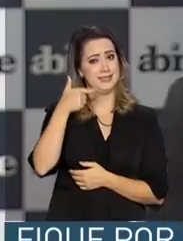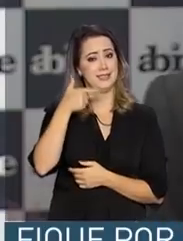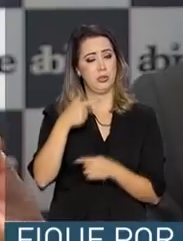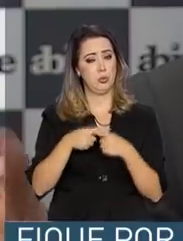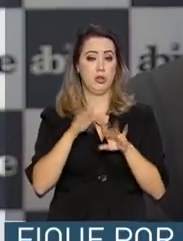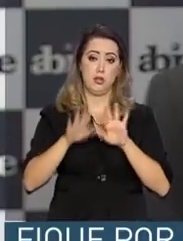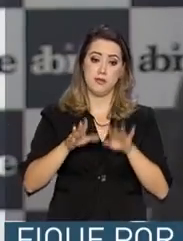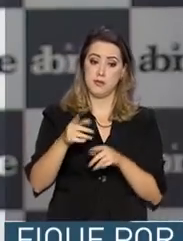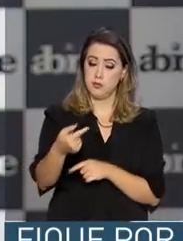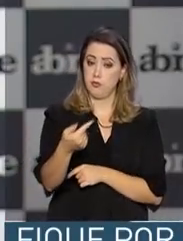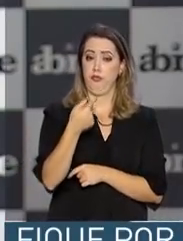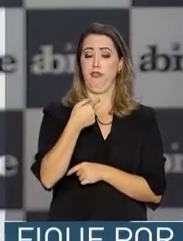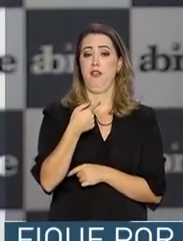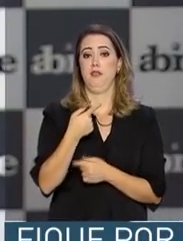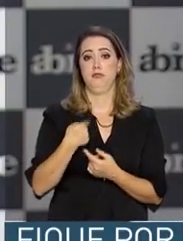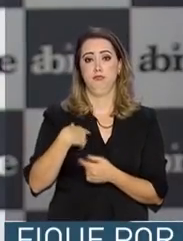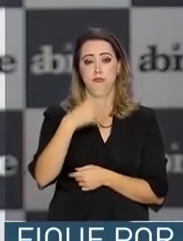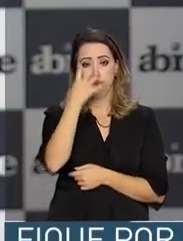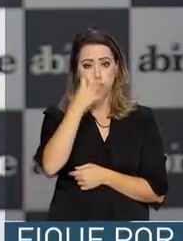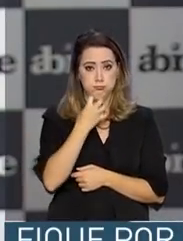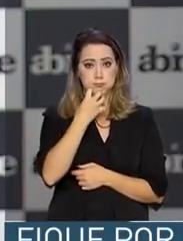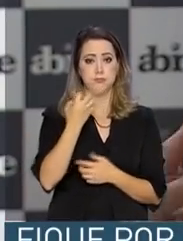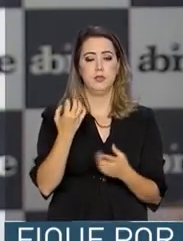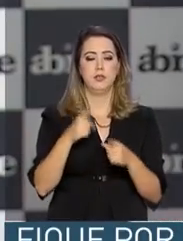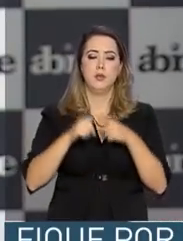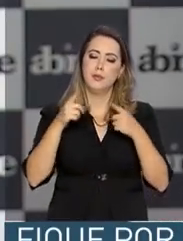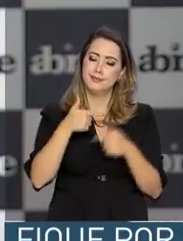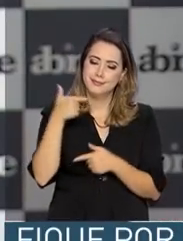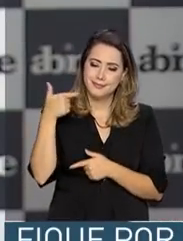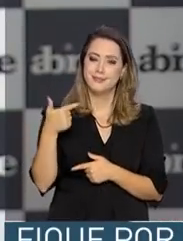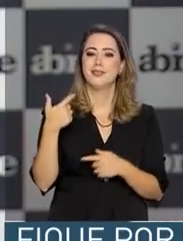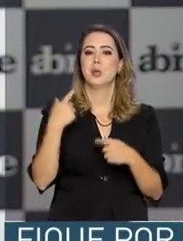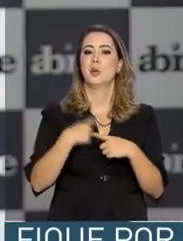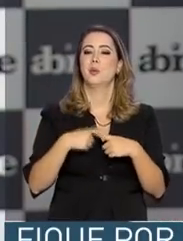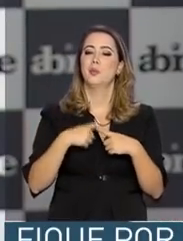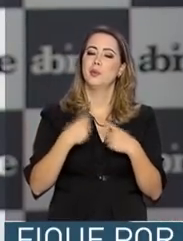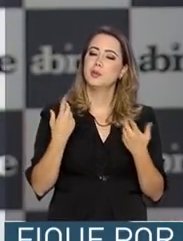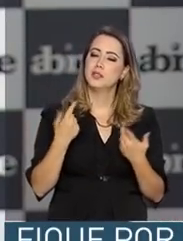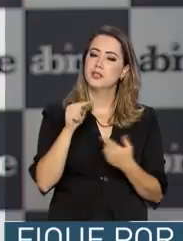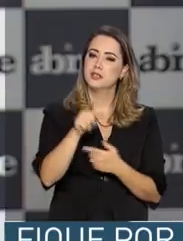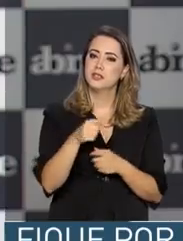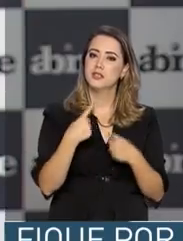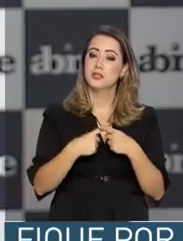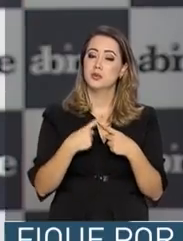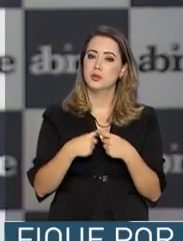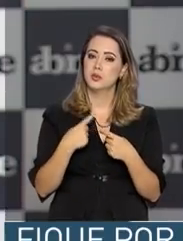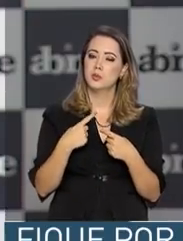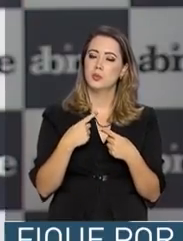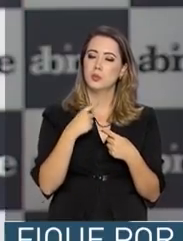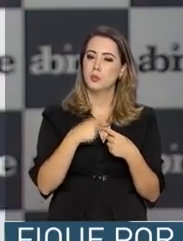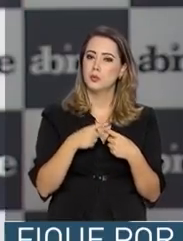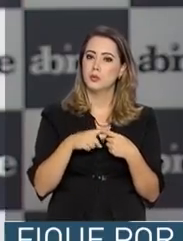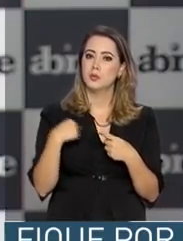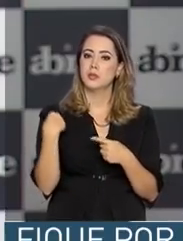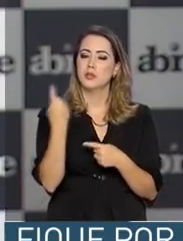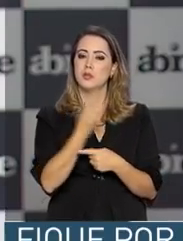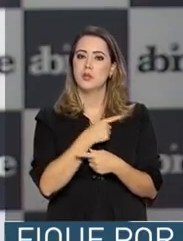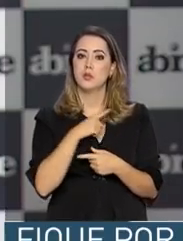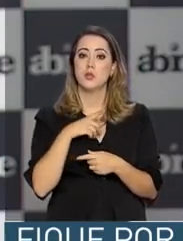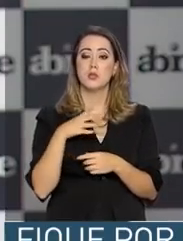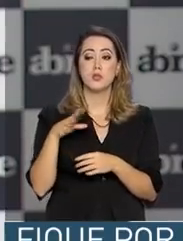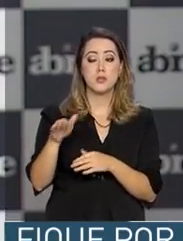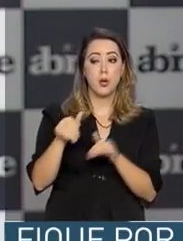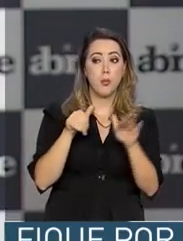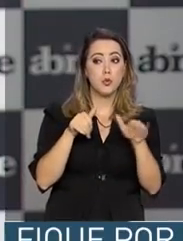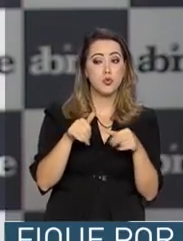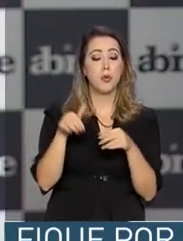né? Agradeço muito. Mas o meu bom humor deriva exatamente disso, do fato que nós estamos pegando os votos.